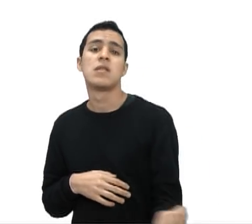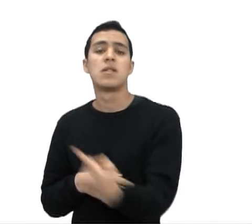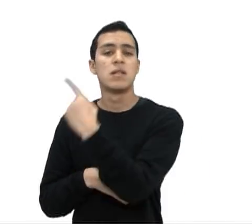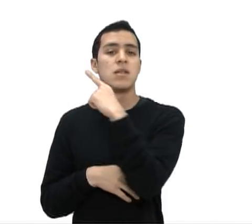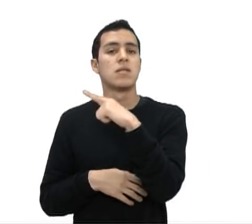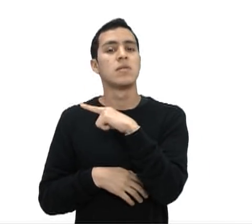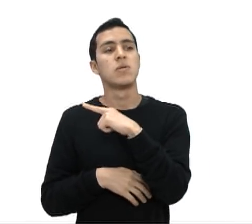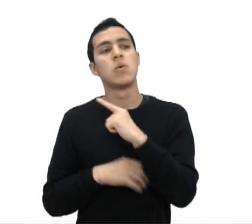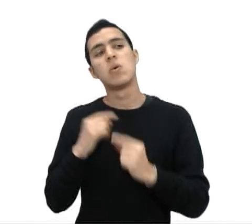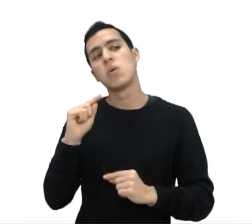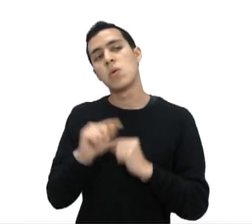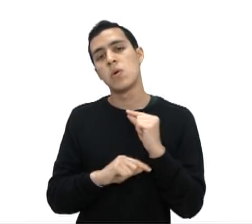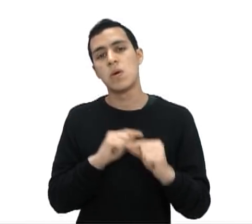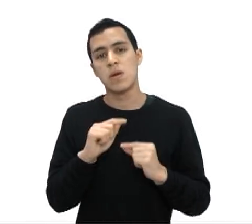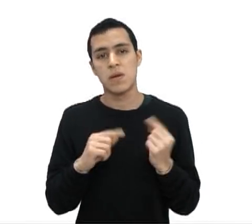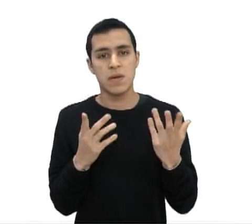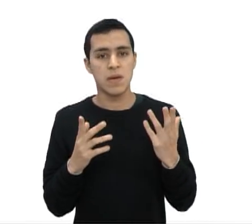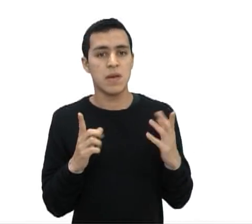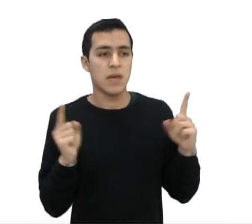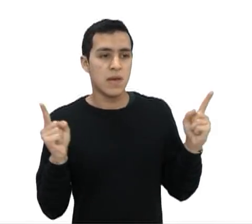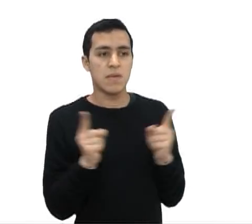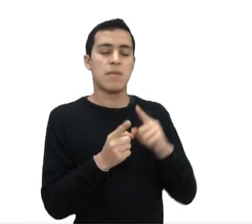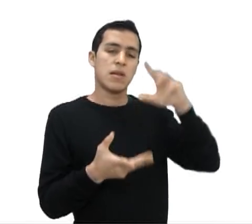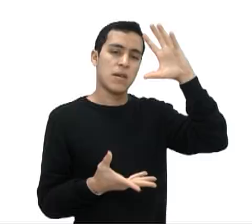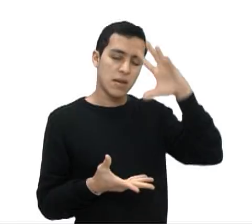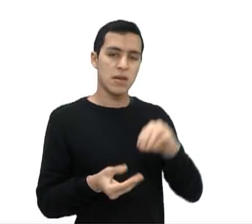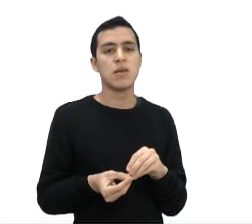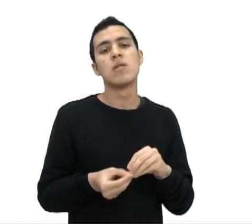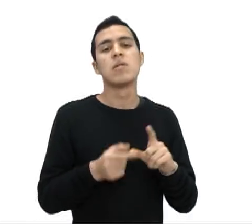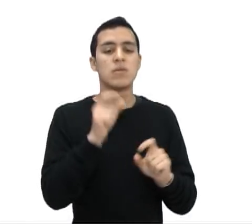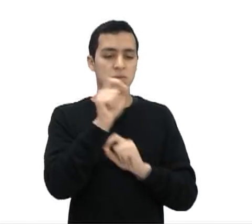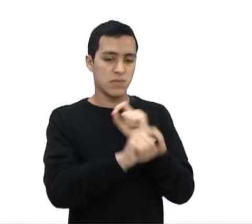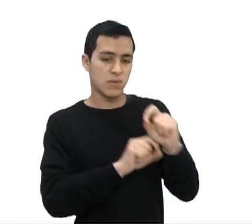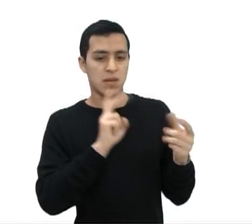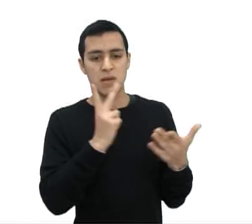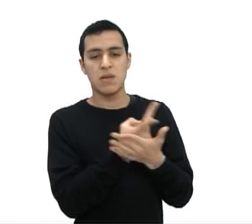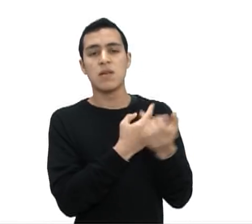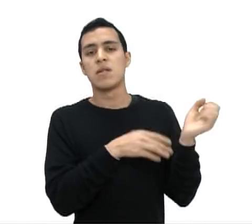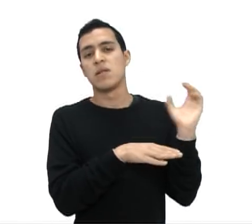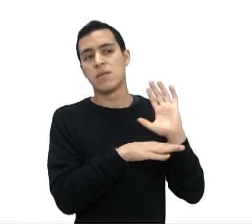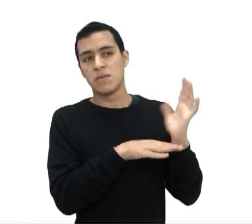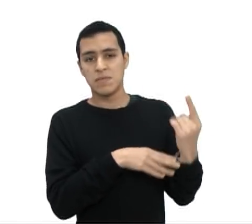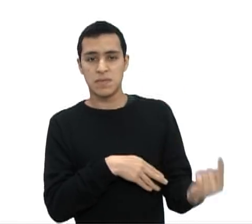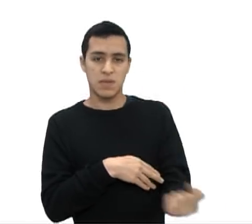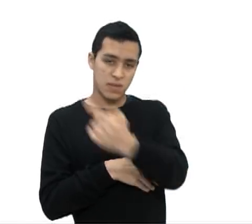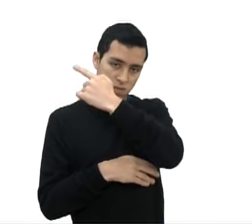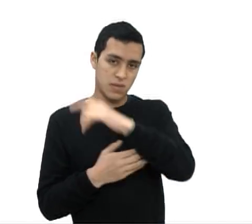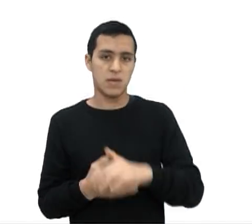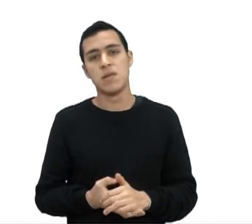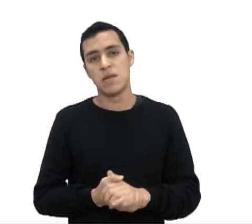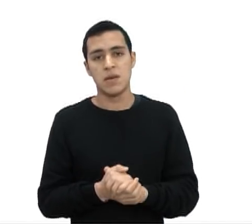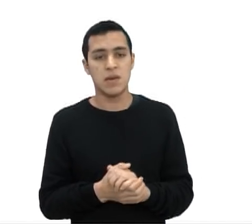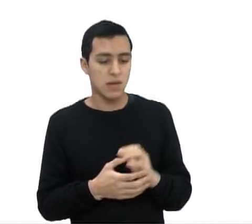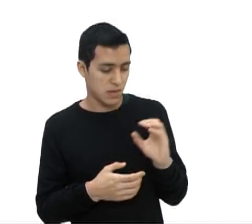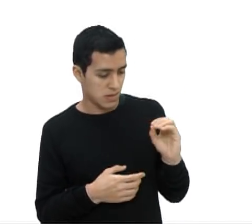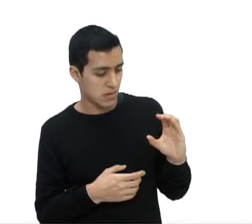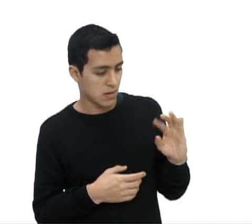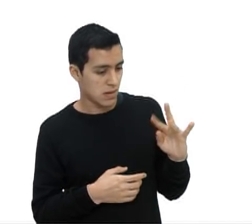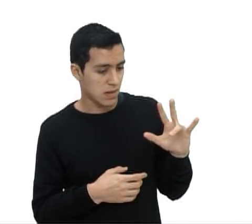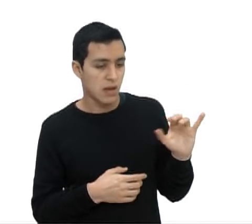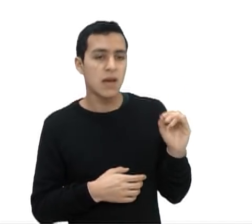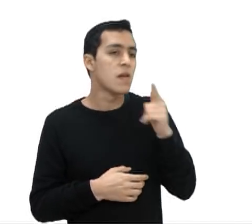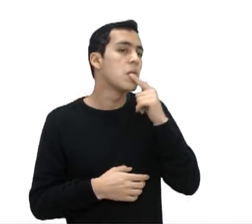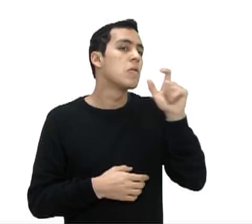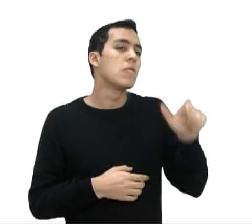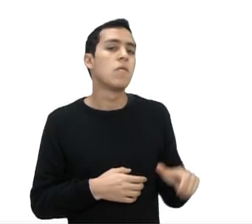tem um breve resuminho do que acontece no filme. Né? Então aqui diz assim, Otávio é um militante